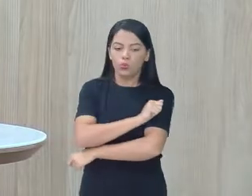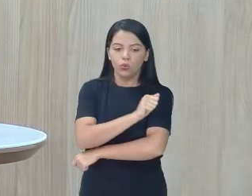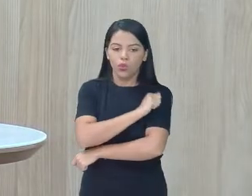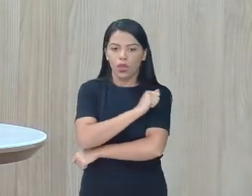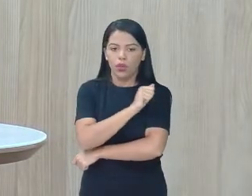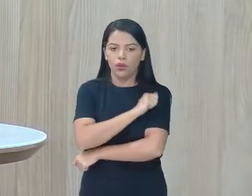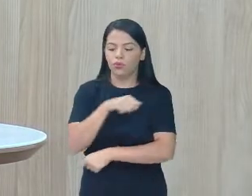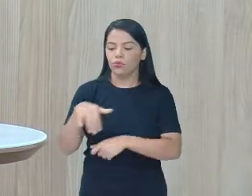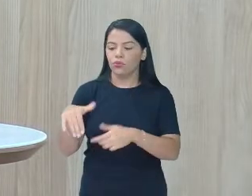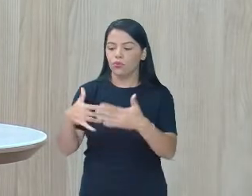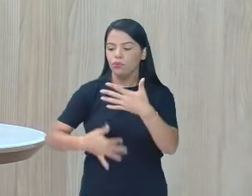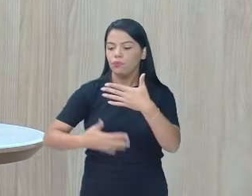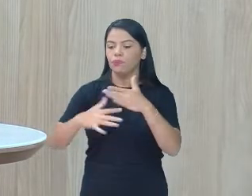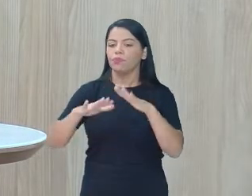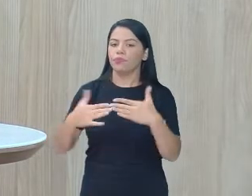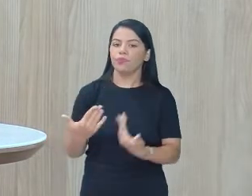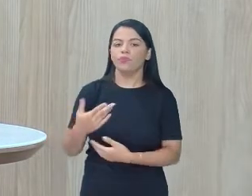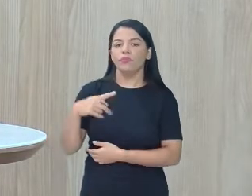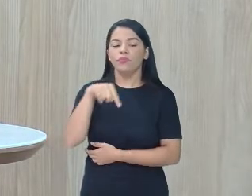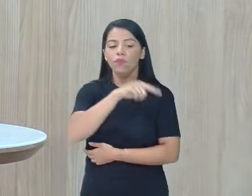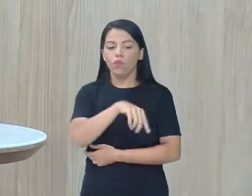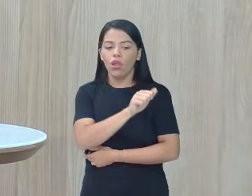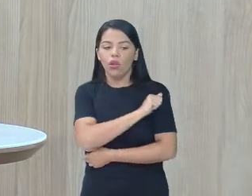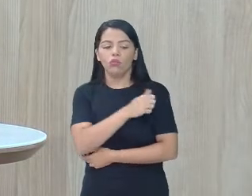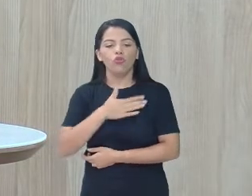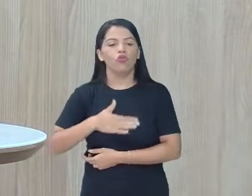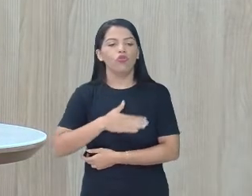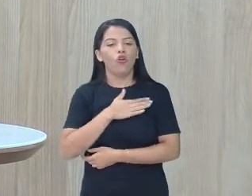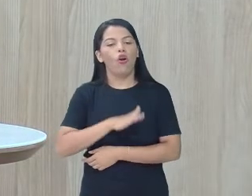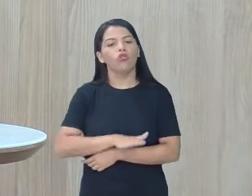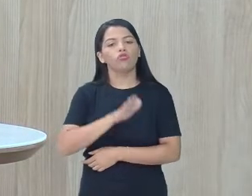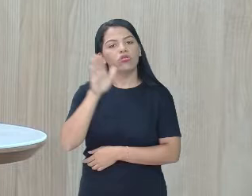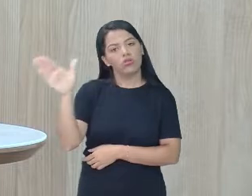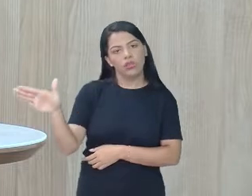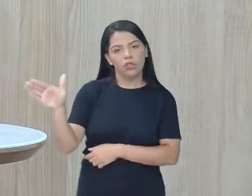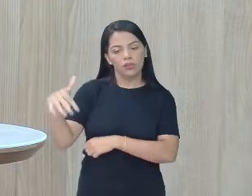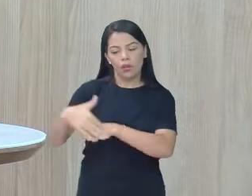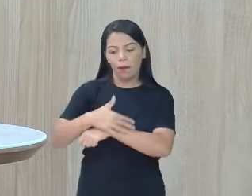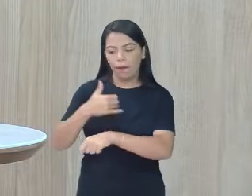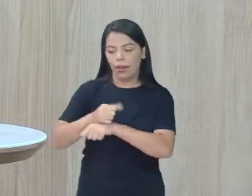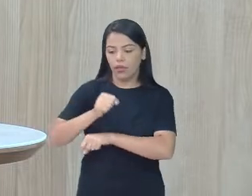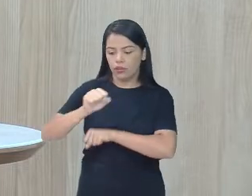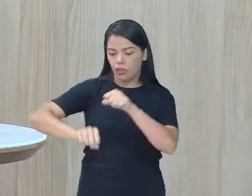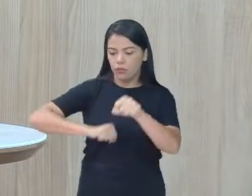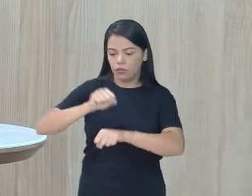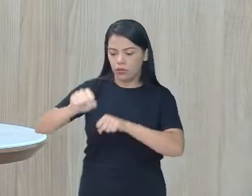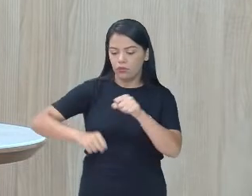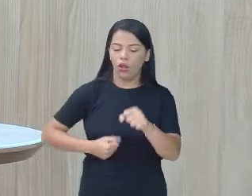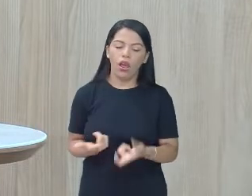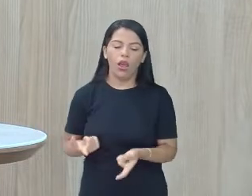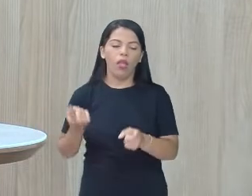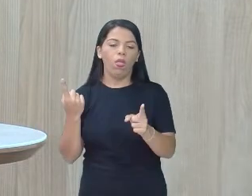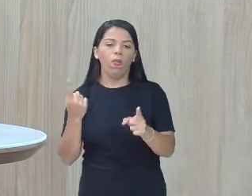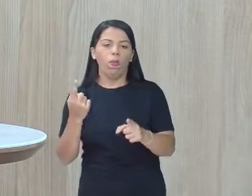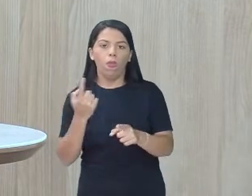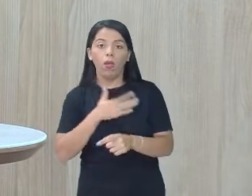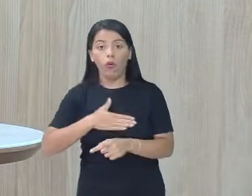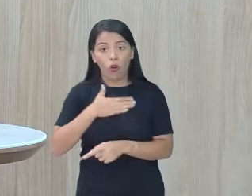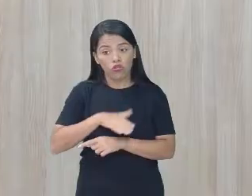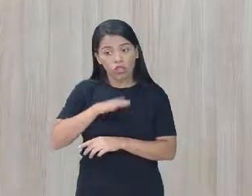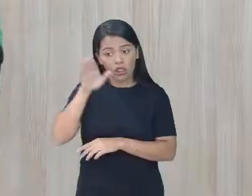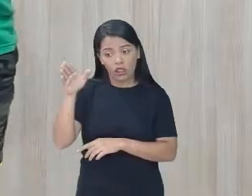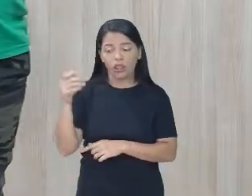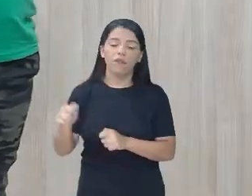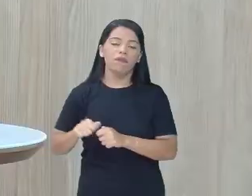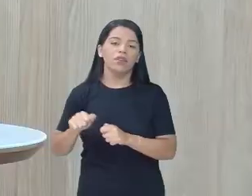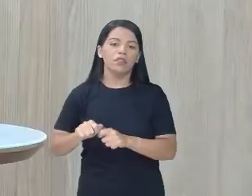de ir para a praça para andar de patins, Patins, de bicicleta e encontrar os amigos. Muito bem. Então, Tá